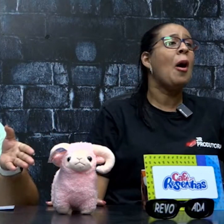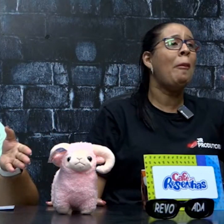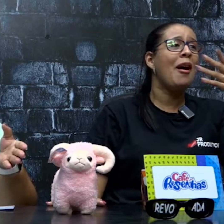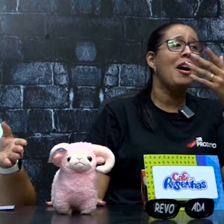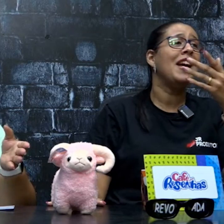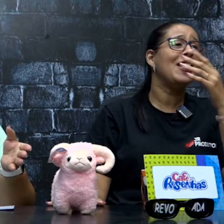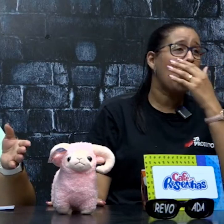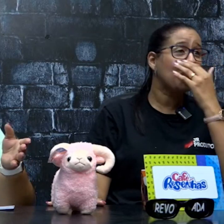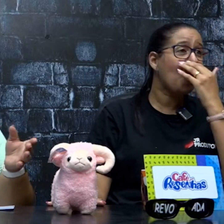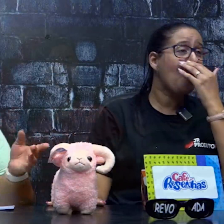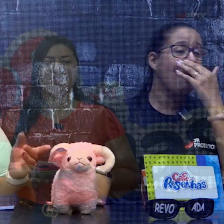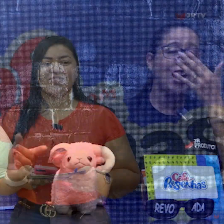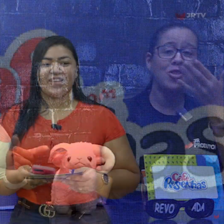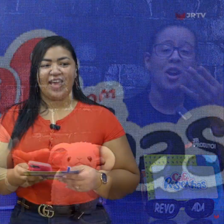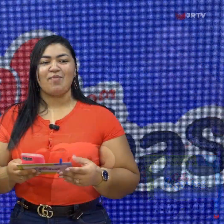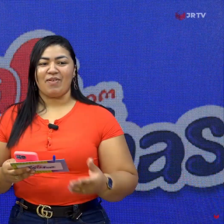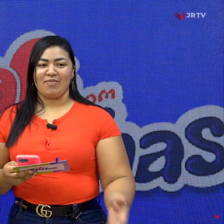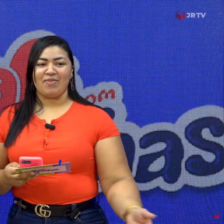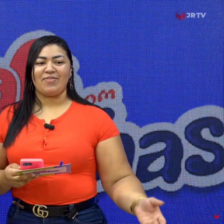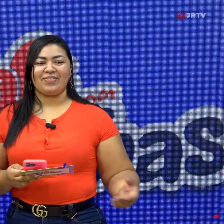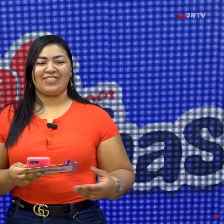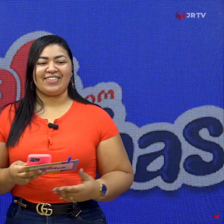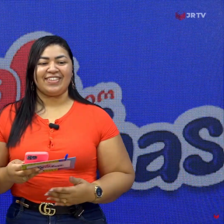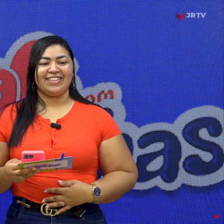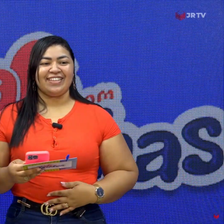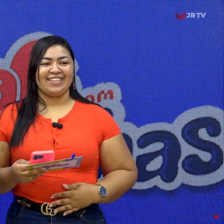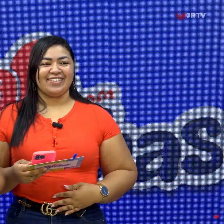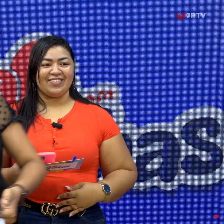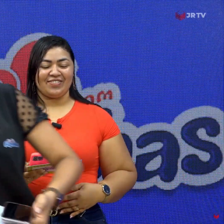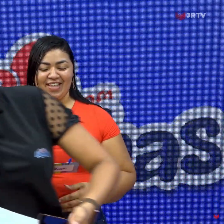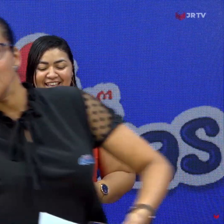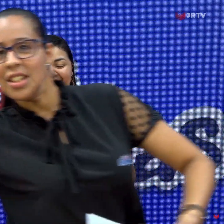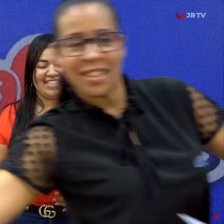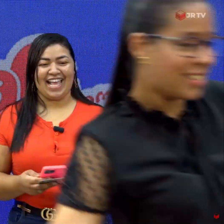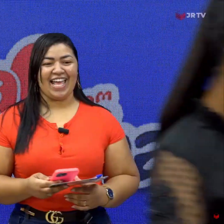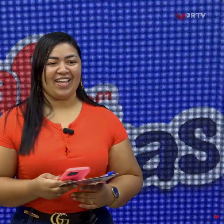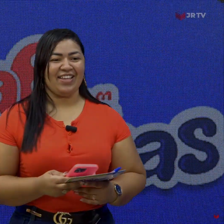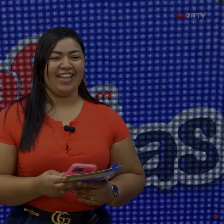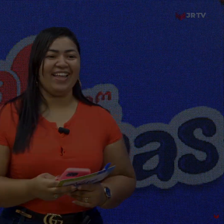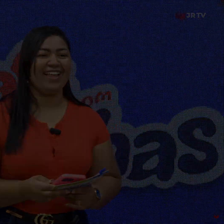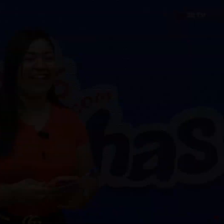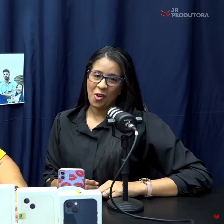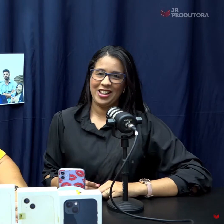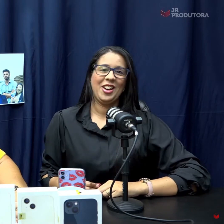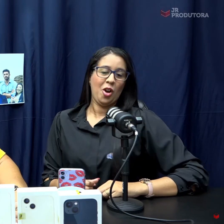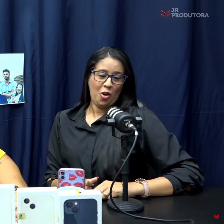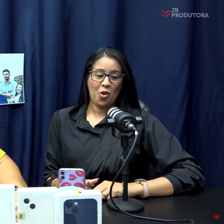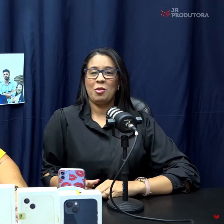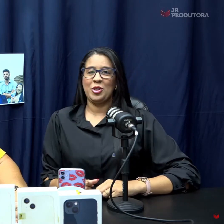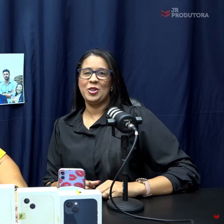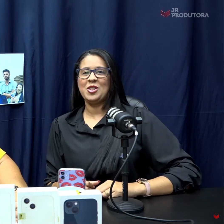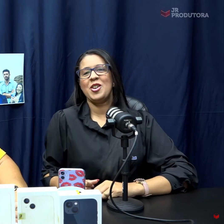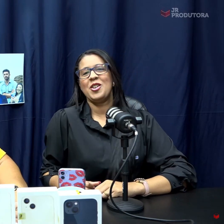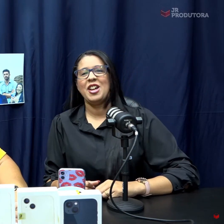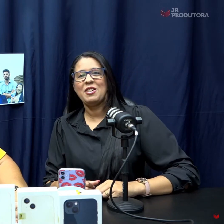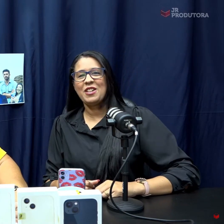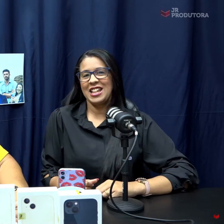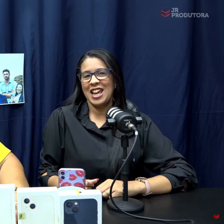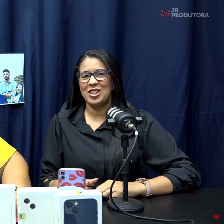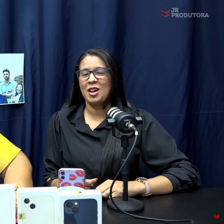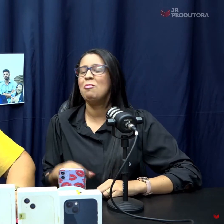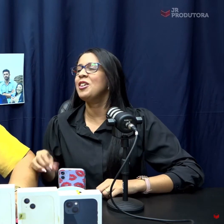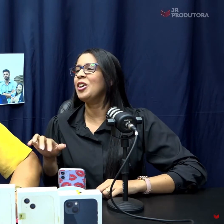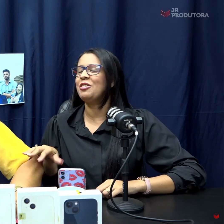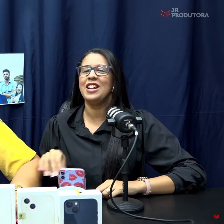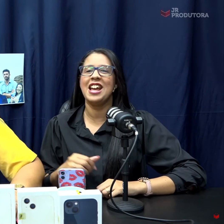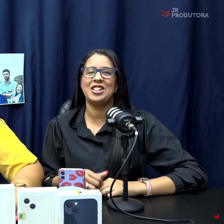Ah! Eu tô com medo. Vou sentar com estilo. Saia. Como eu tô hoje, ó.